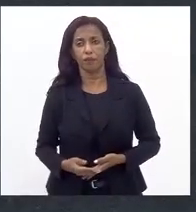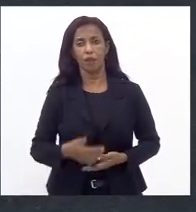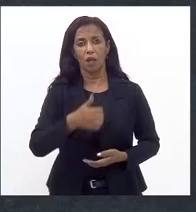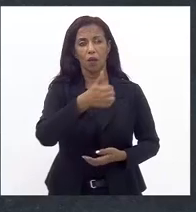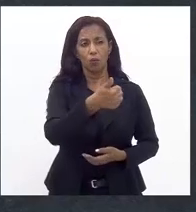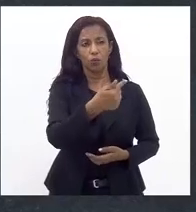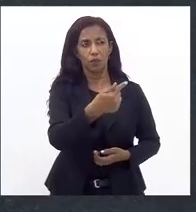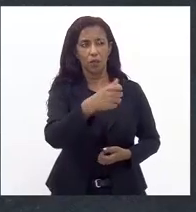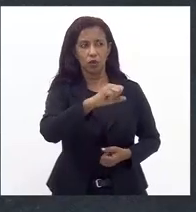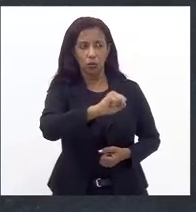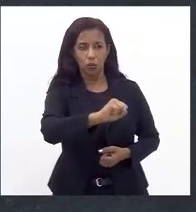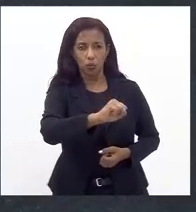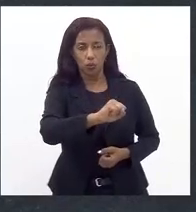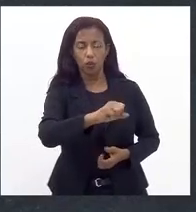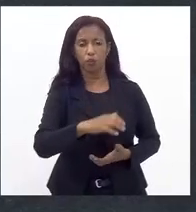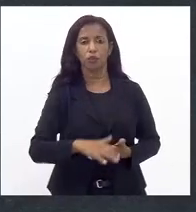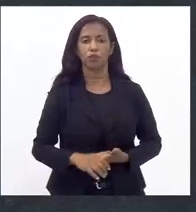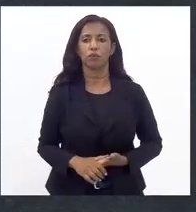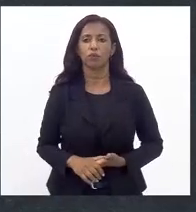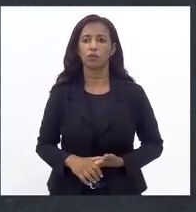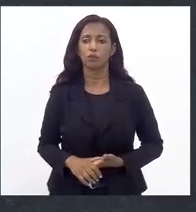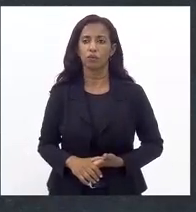a178 quanto